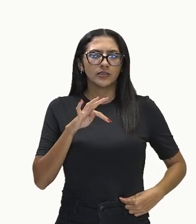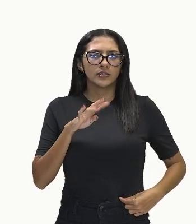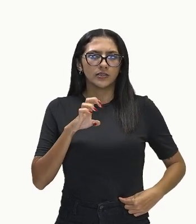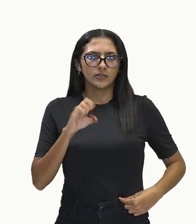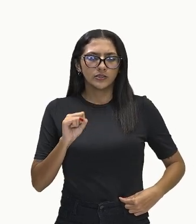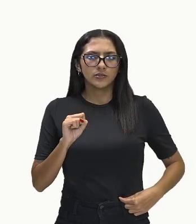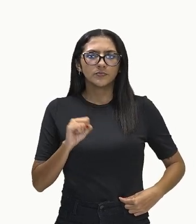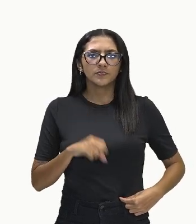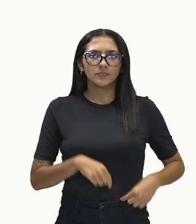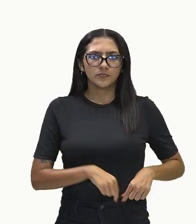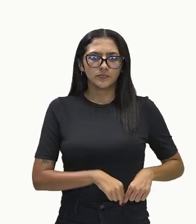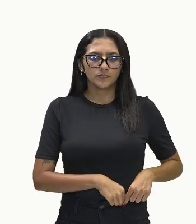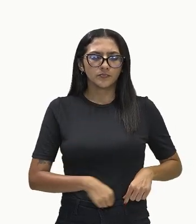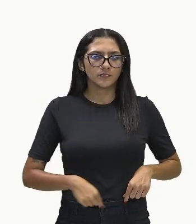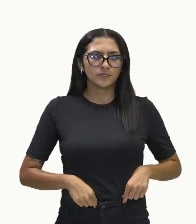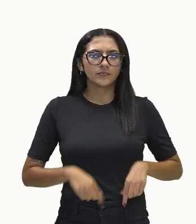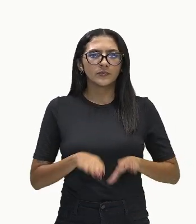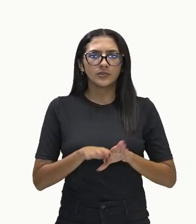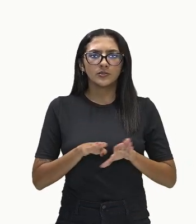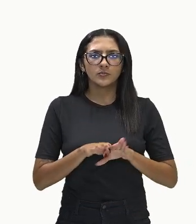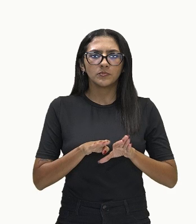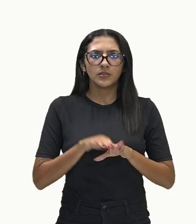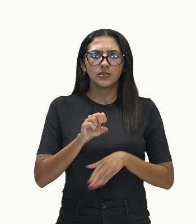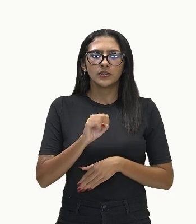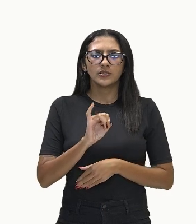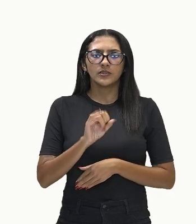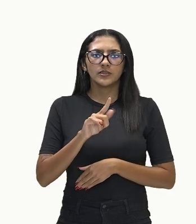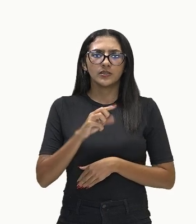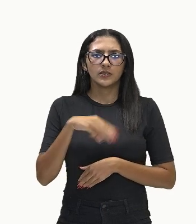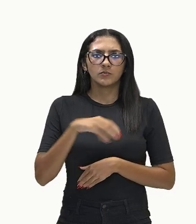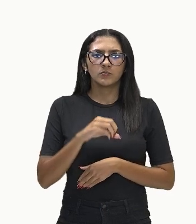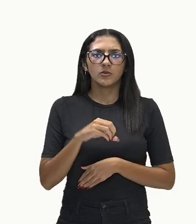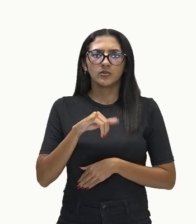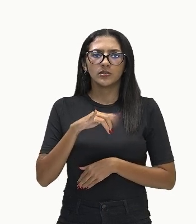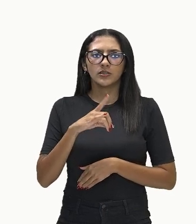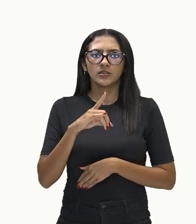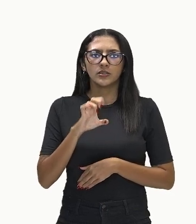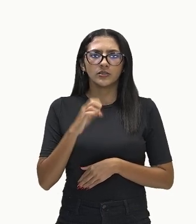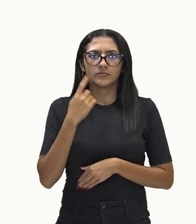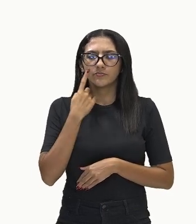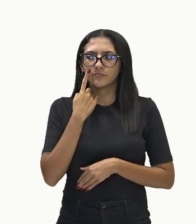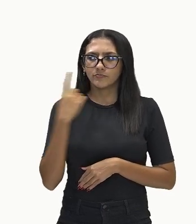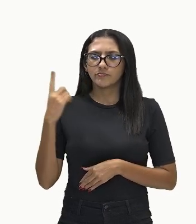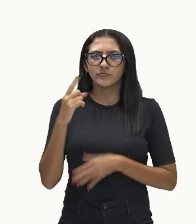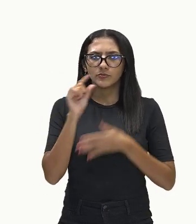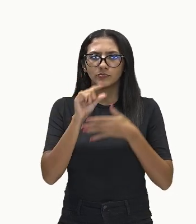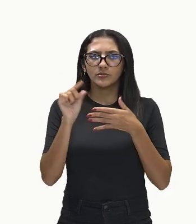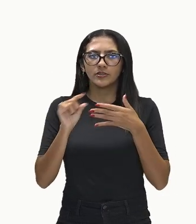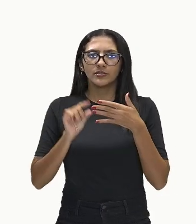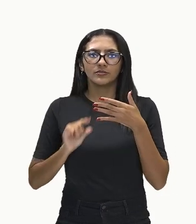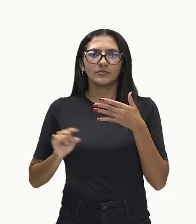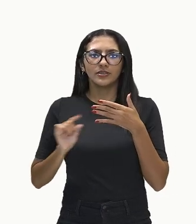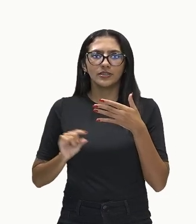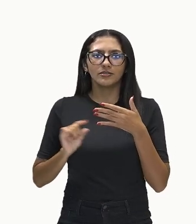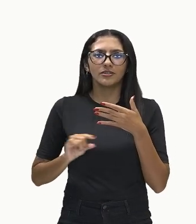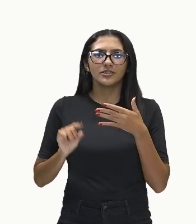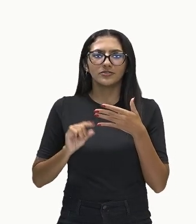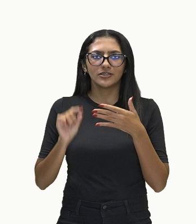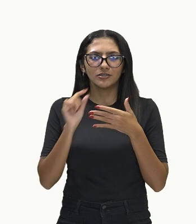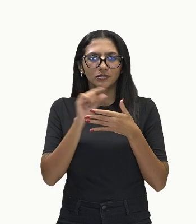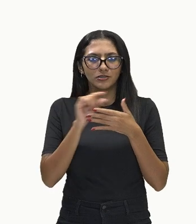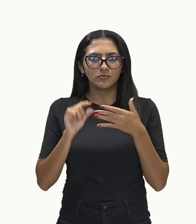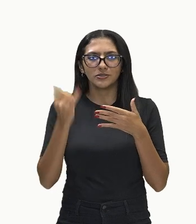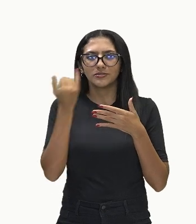colo sigmoide, que faz essa curva para chegar no reto, por